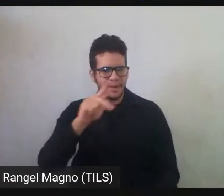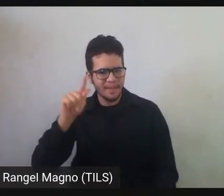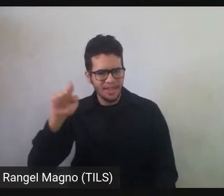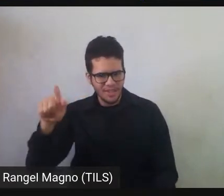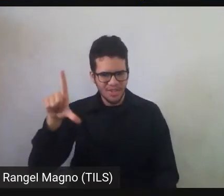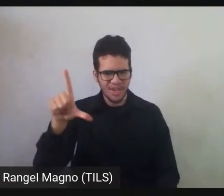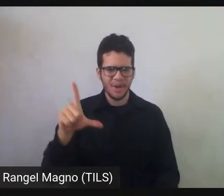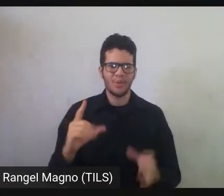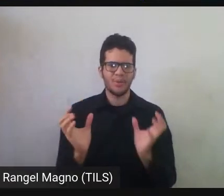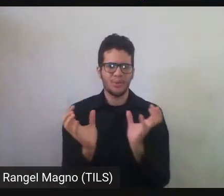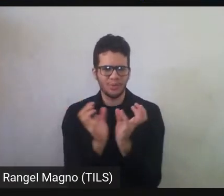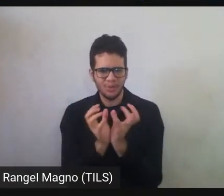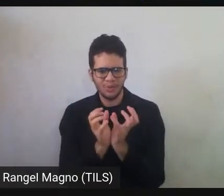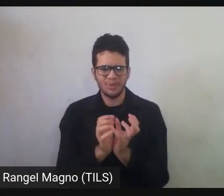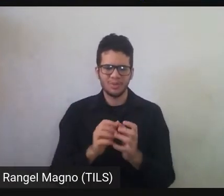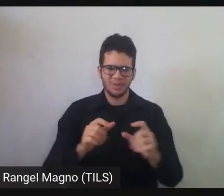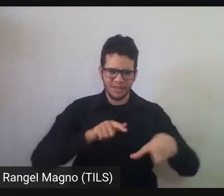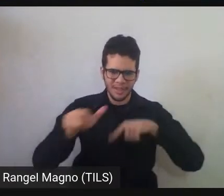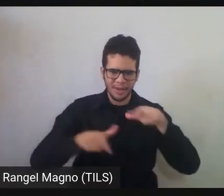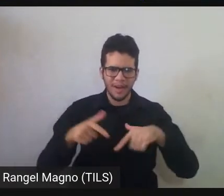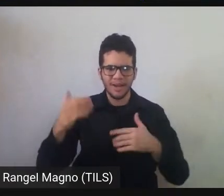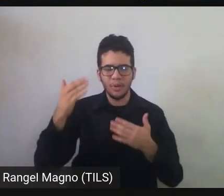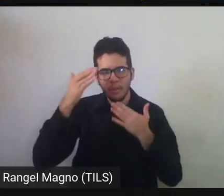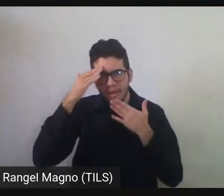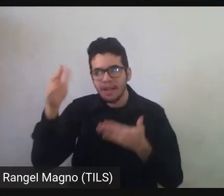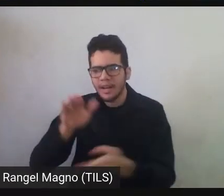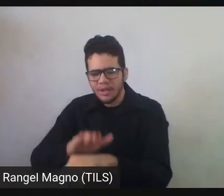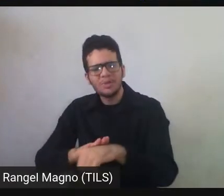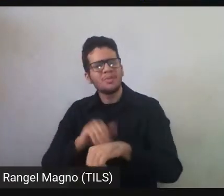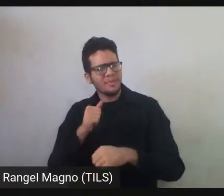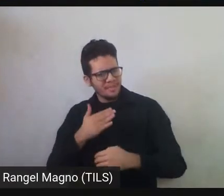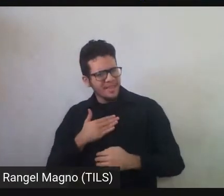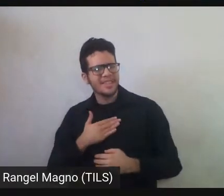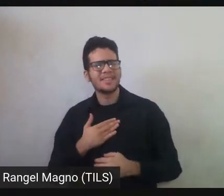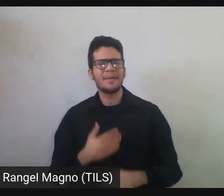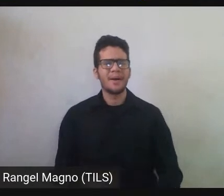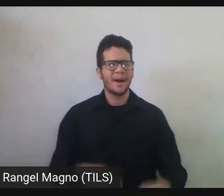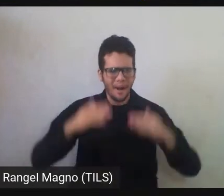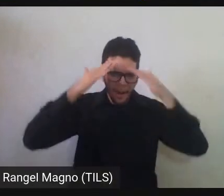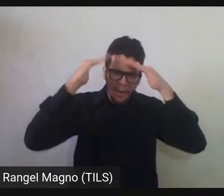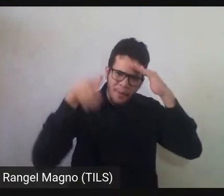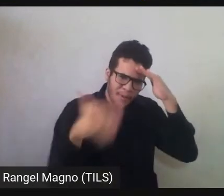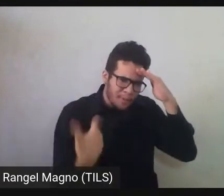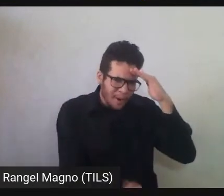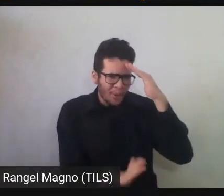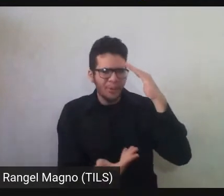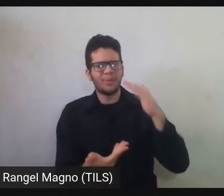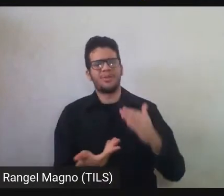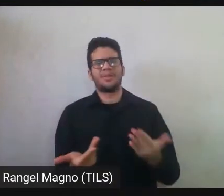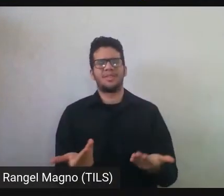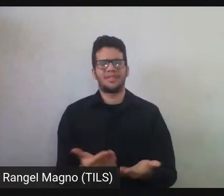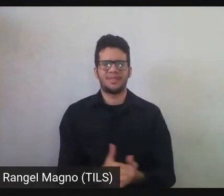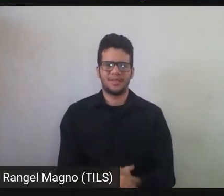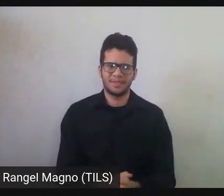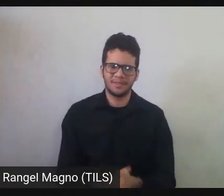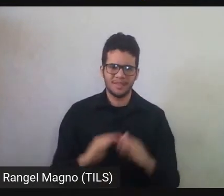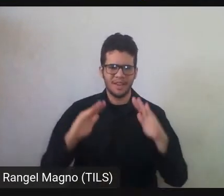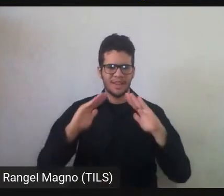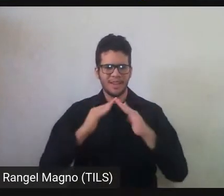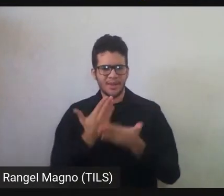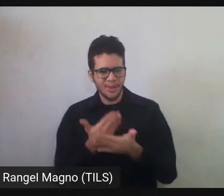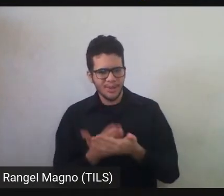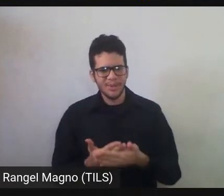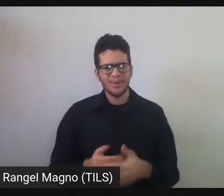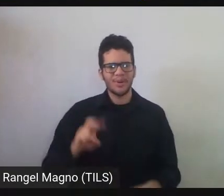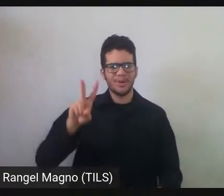o convite que me foi feito pelo Breno que teve a ideia da escola de verão de estudos linguísticos sucesso